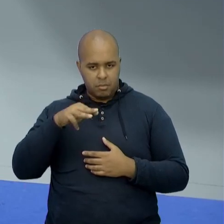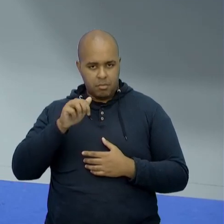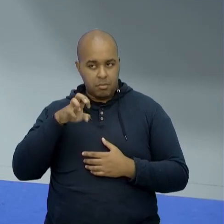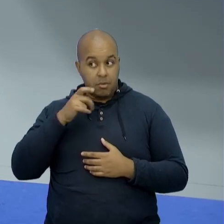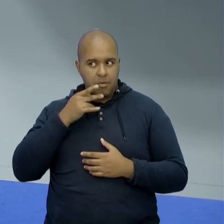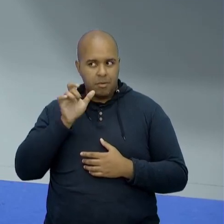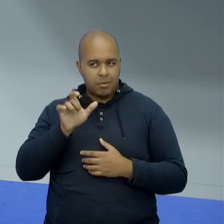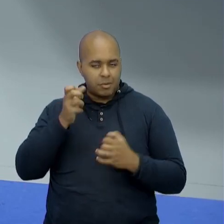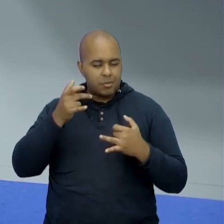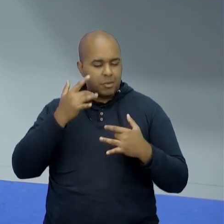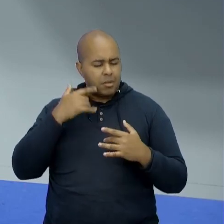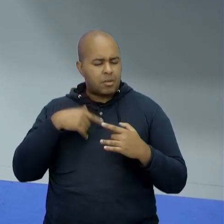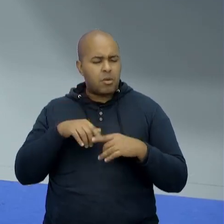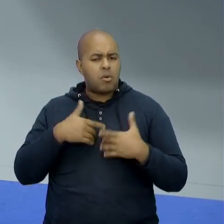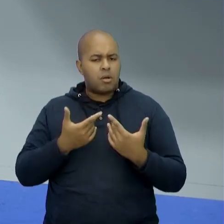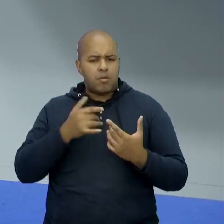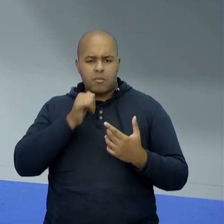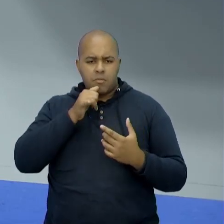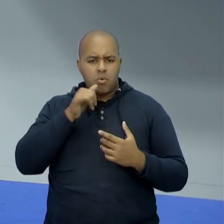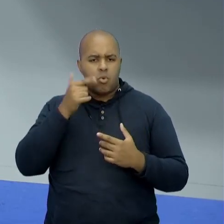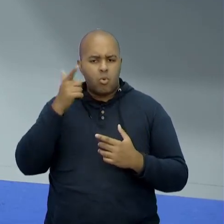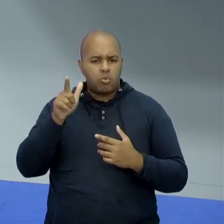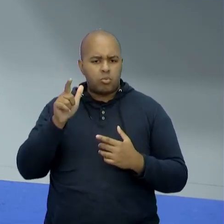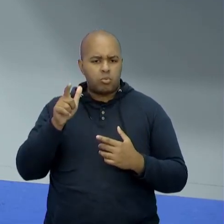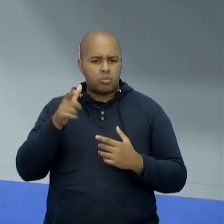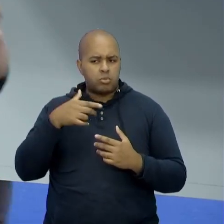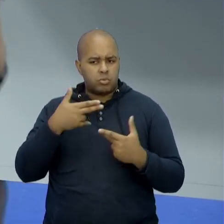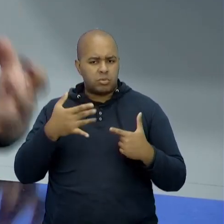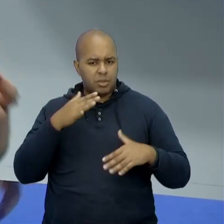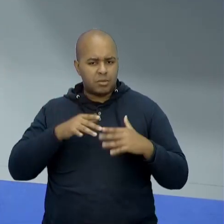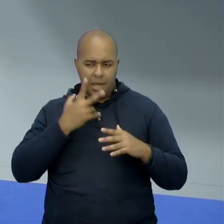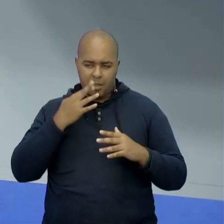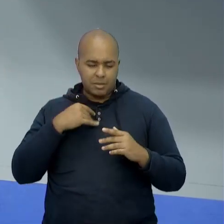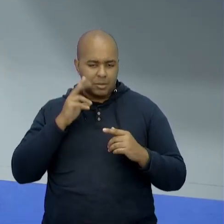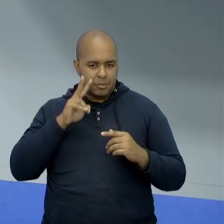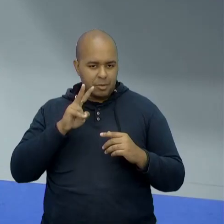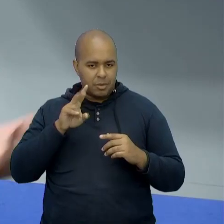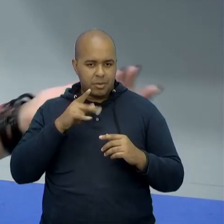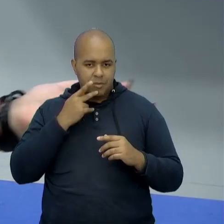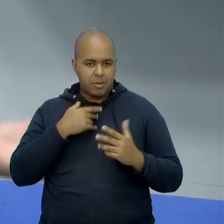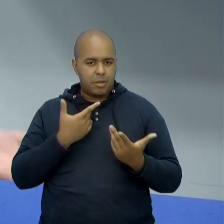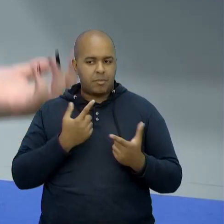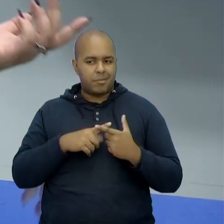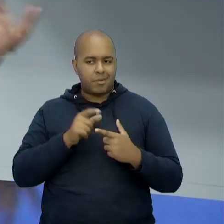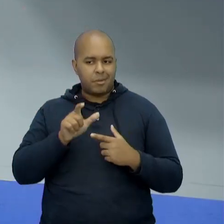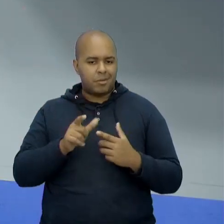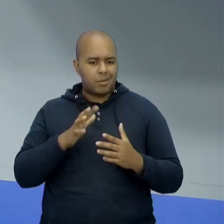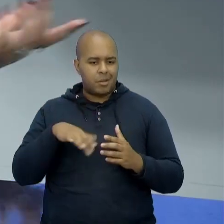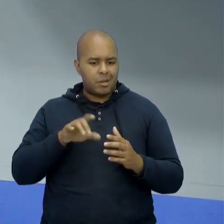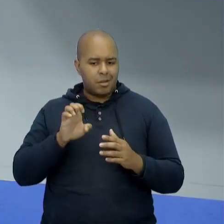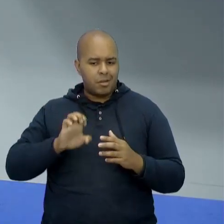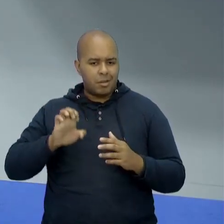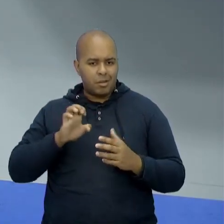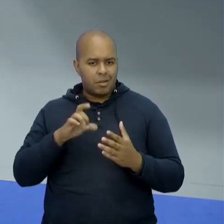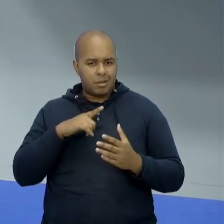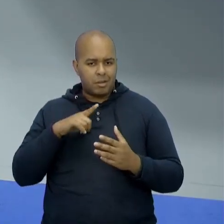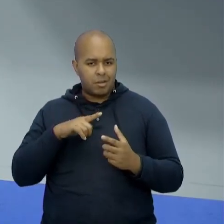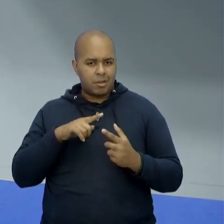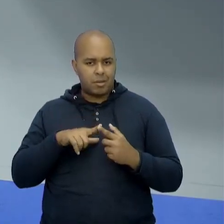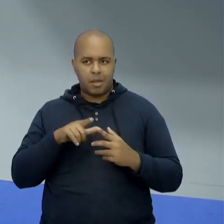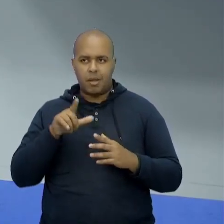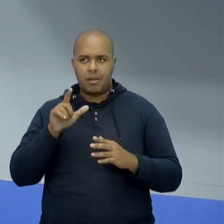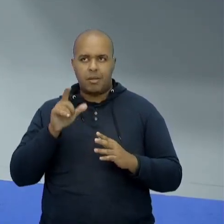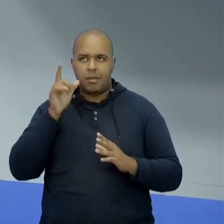sobre isso. Então, quais são, por exemplo, outras coisas que você vê que a gente fala, mano, por que na Europa e nos Estados Unidos